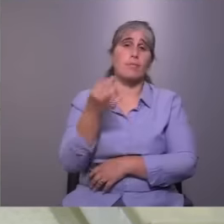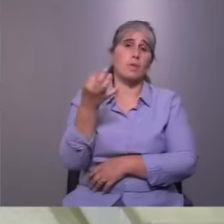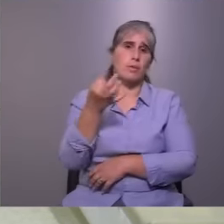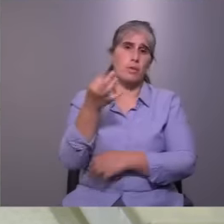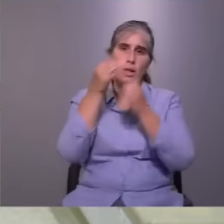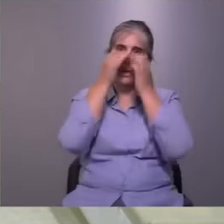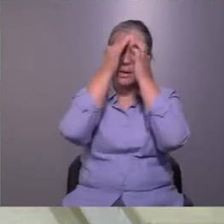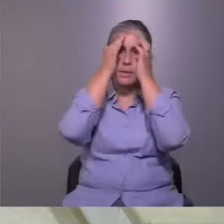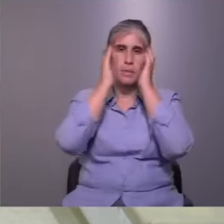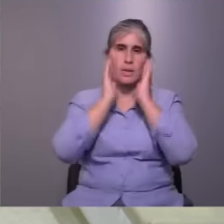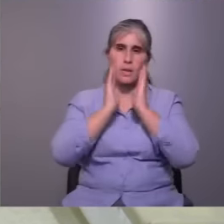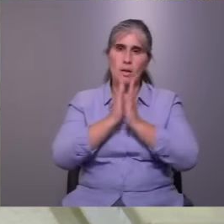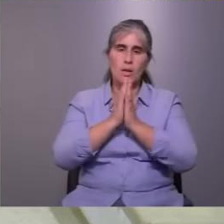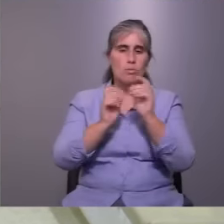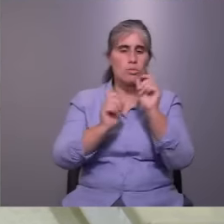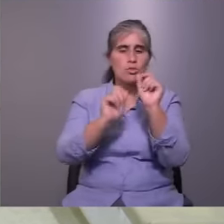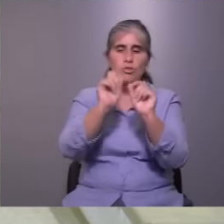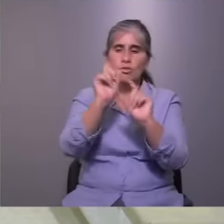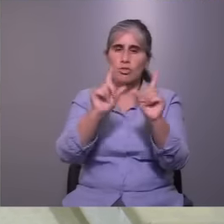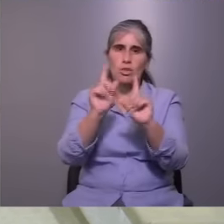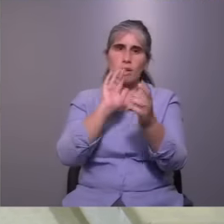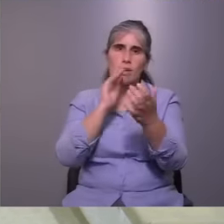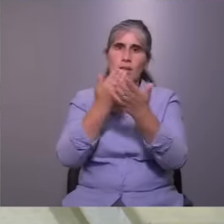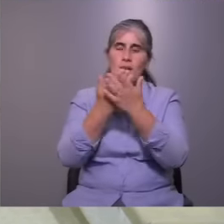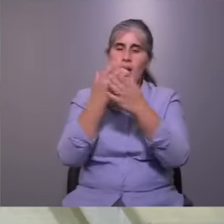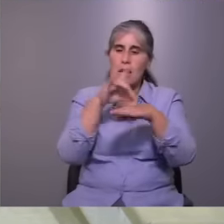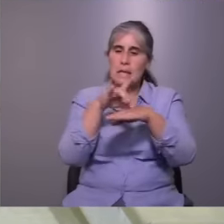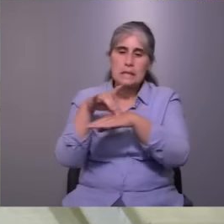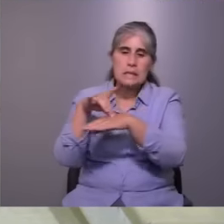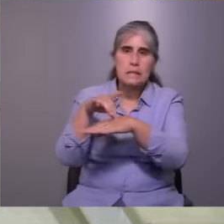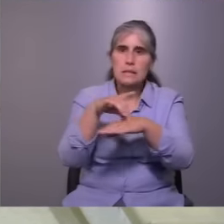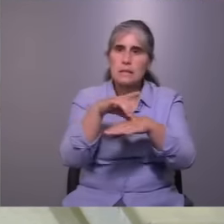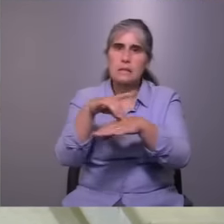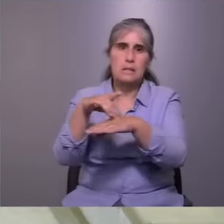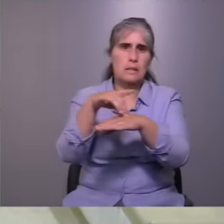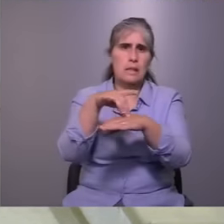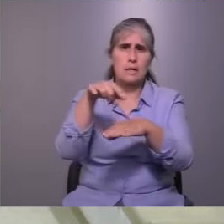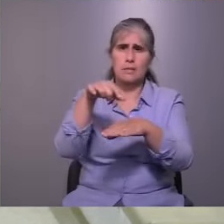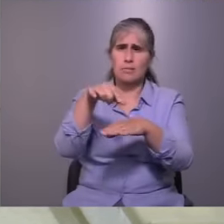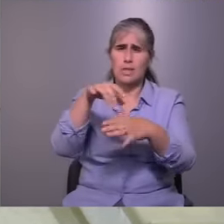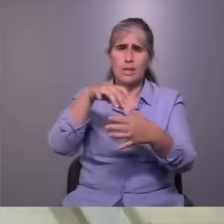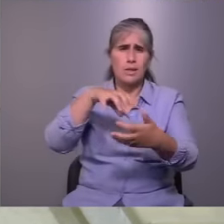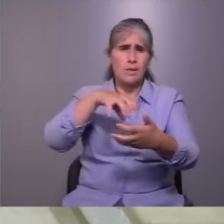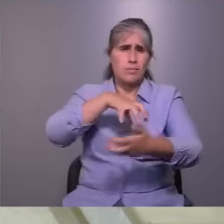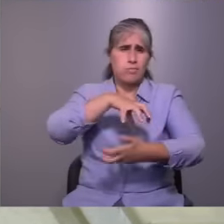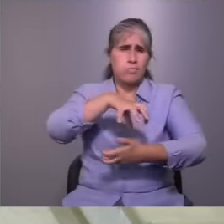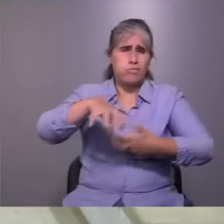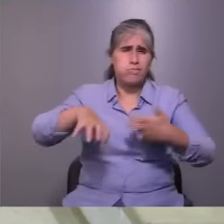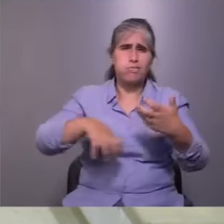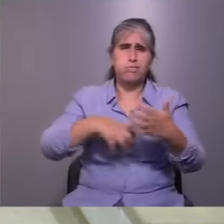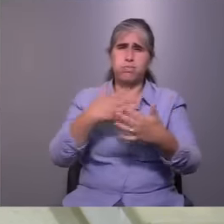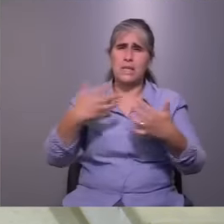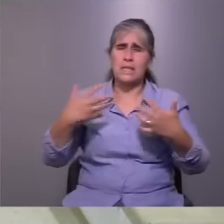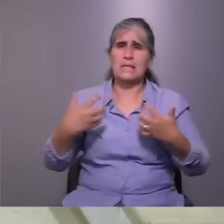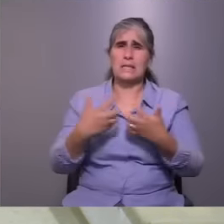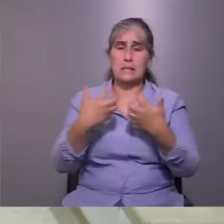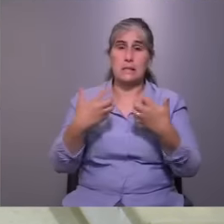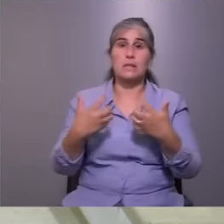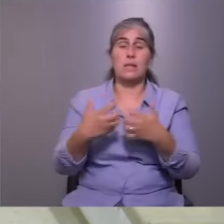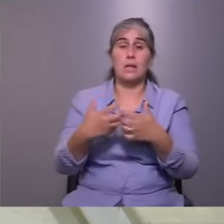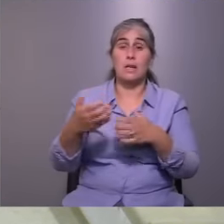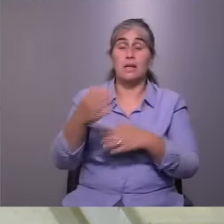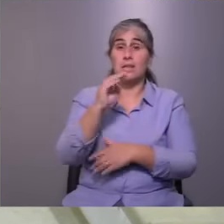Guerra Mundial, ela foi de facto a estrela do mar, desse mar tão